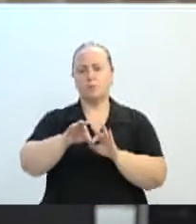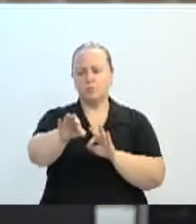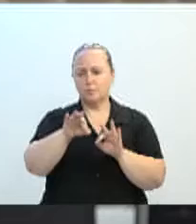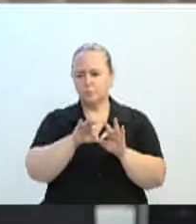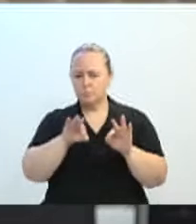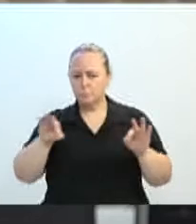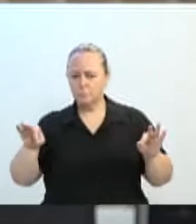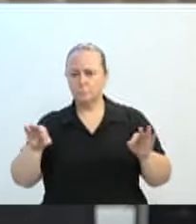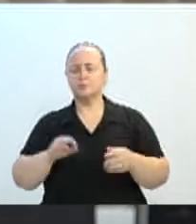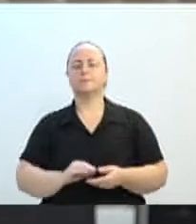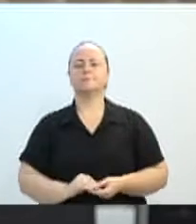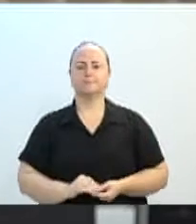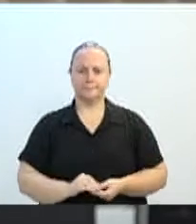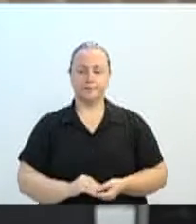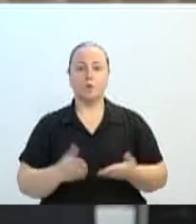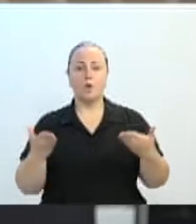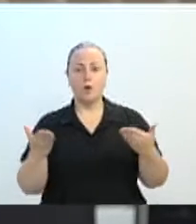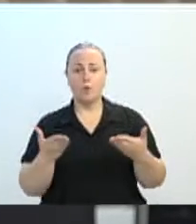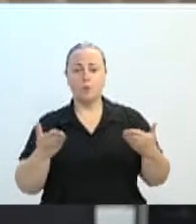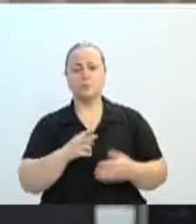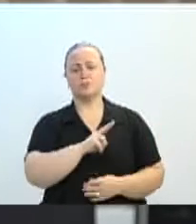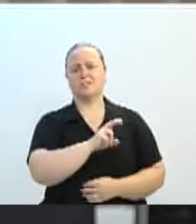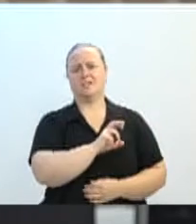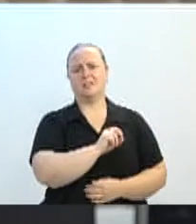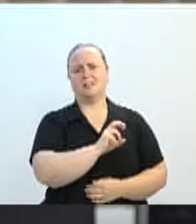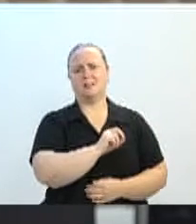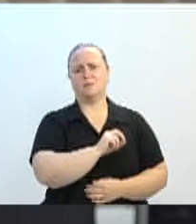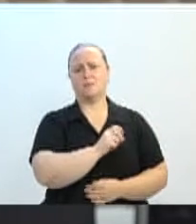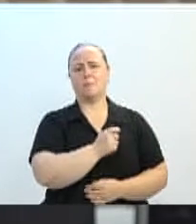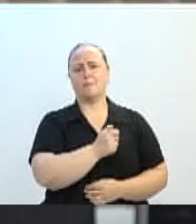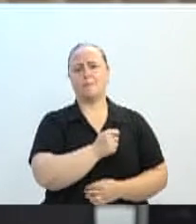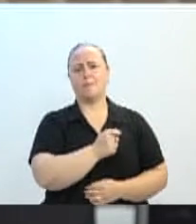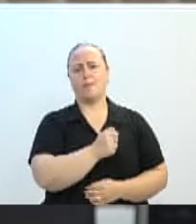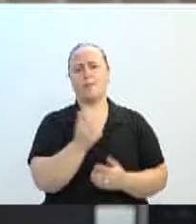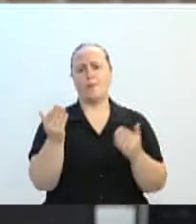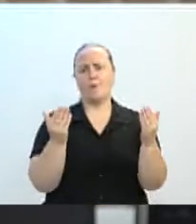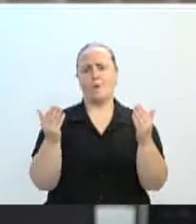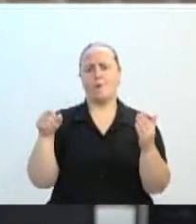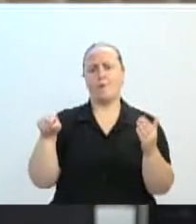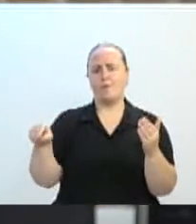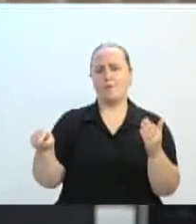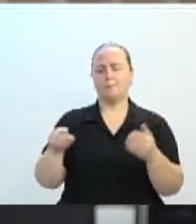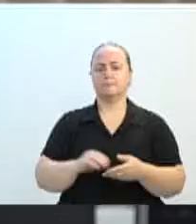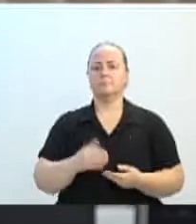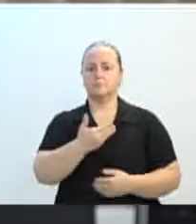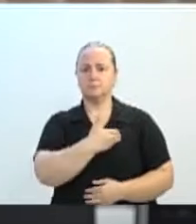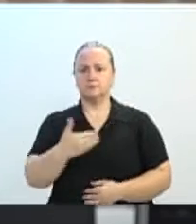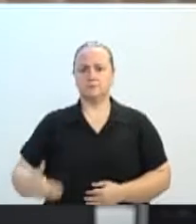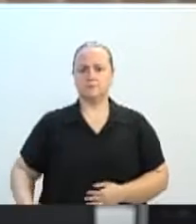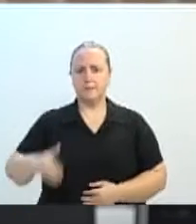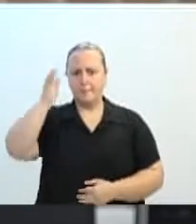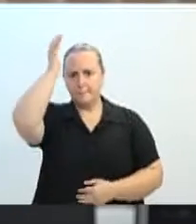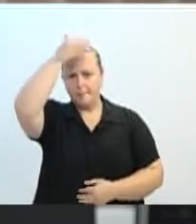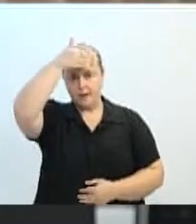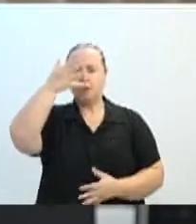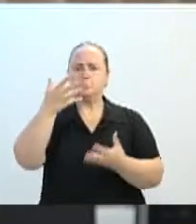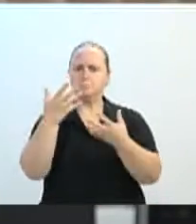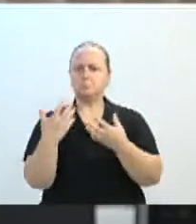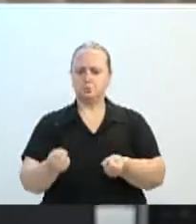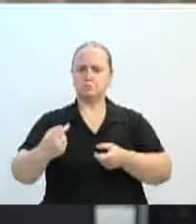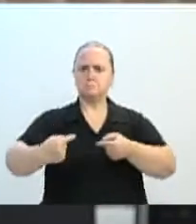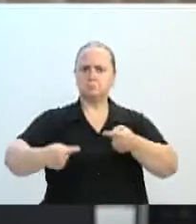o terreno nós temos pouco mais de 500 metros quero dizer Vereador Bruno o governo mar e não se furta do debate inclusive